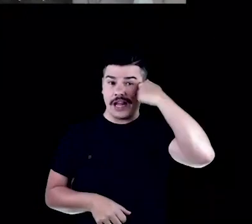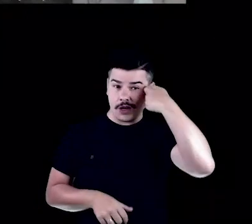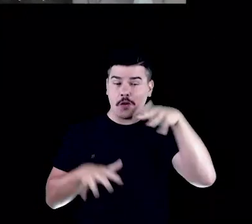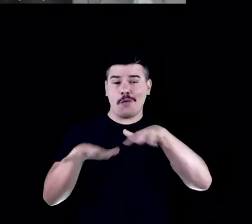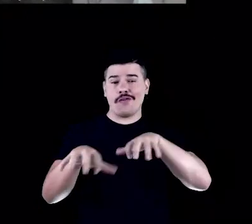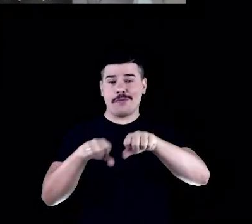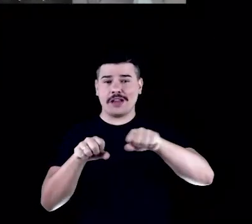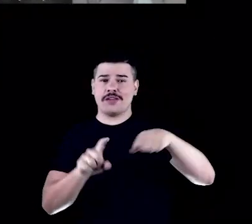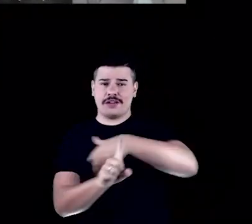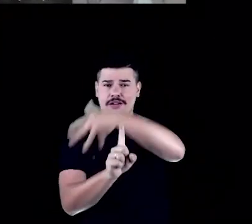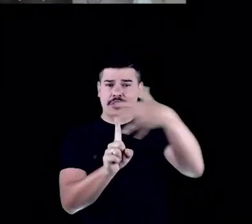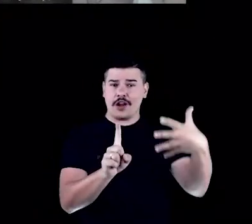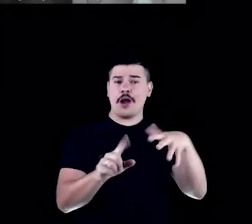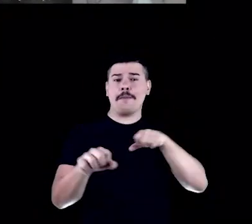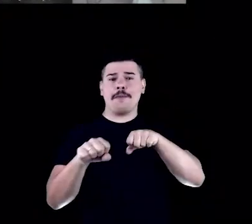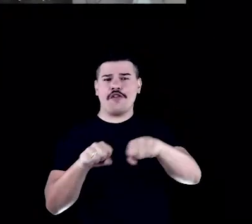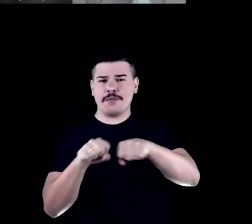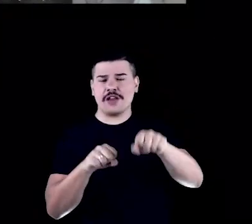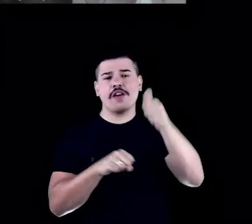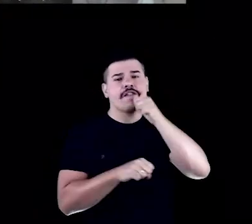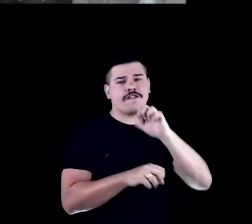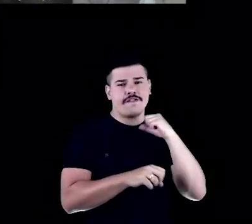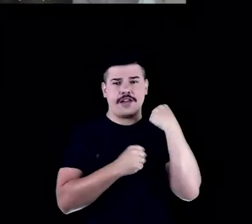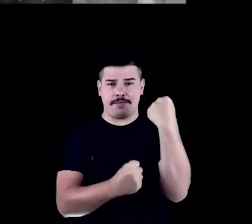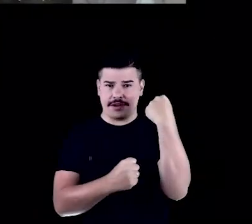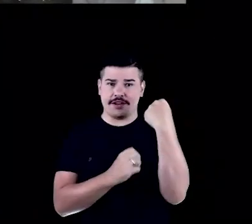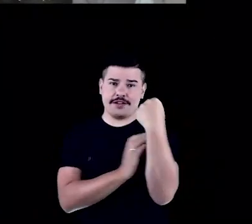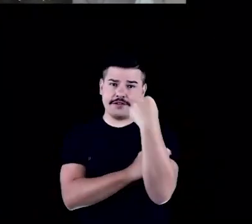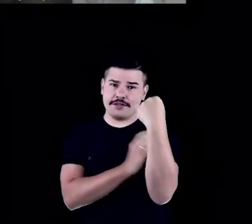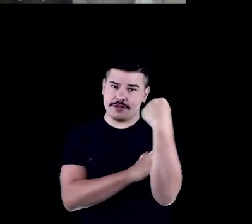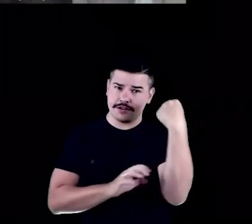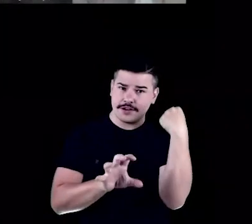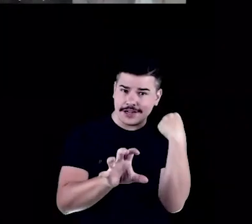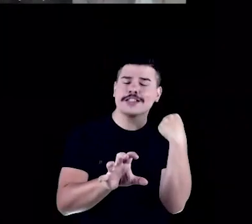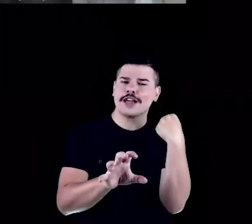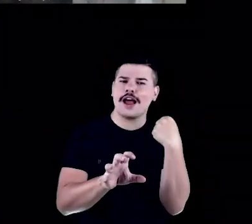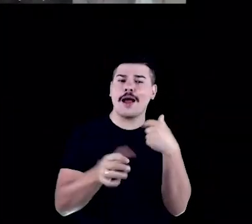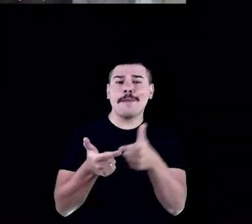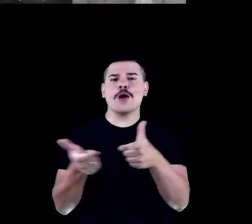movimento LGBTQIA+, no movimento feminista, que grande parte